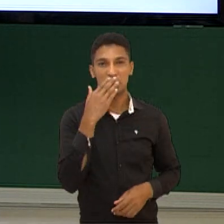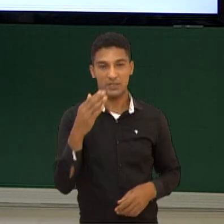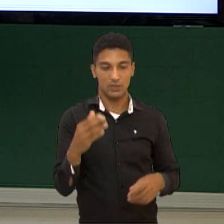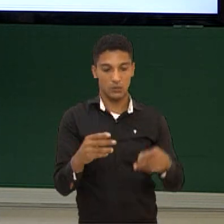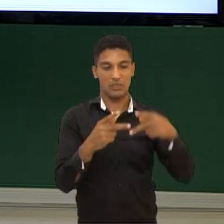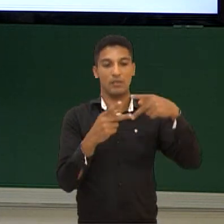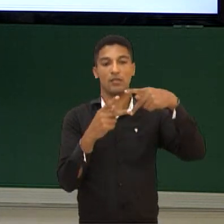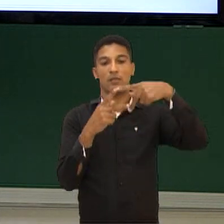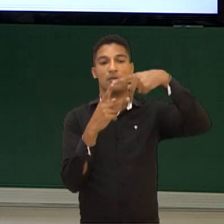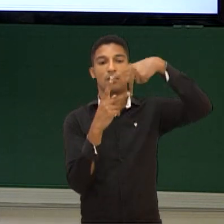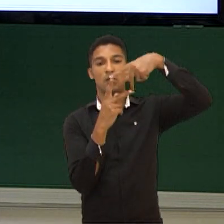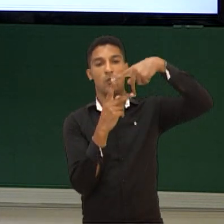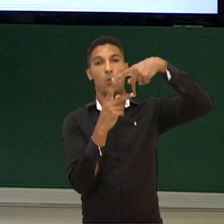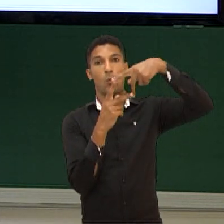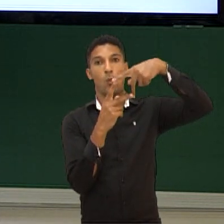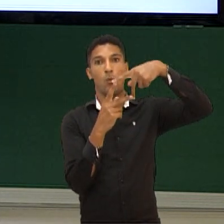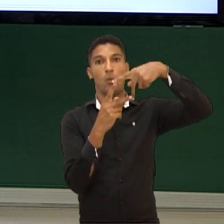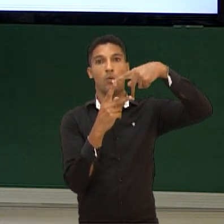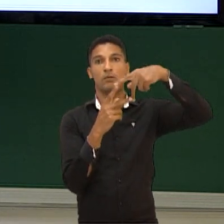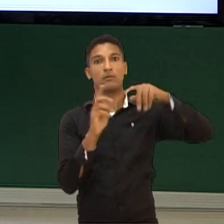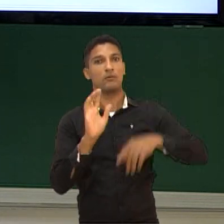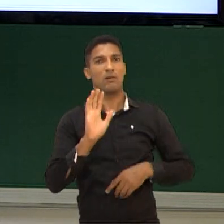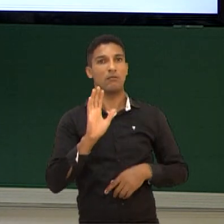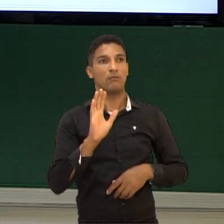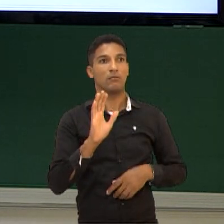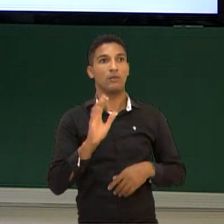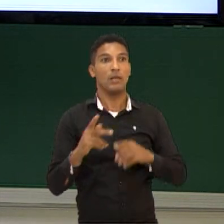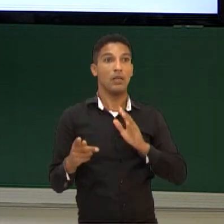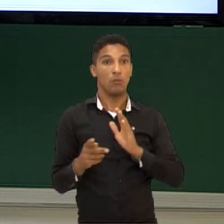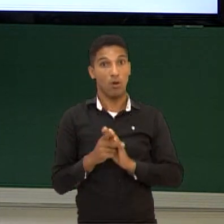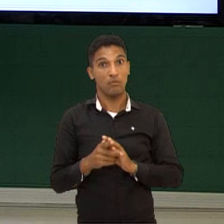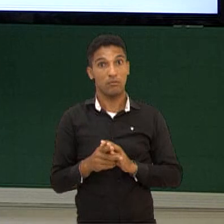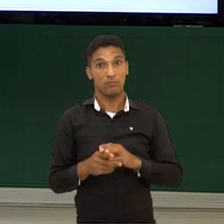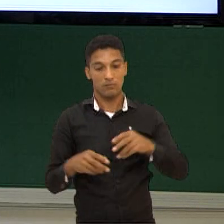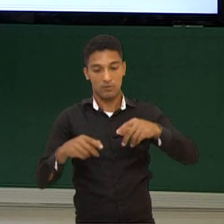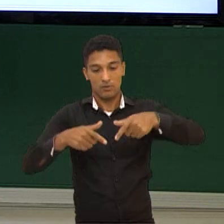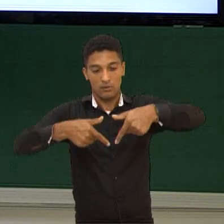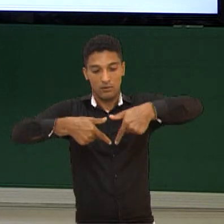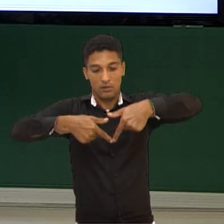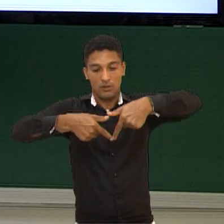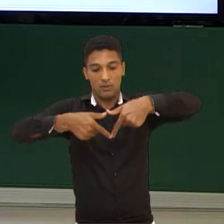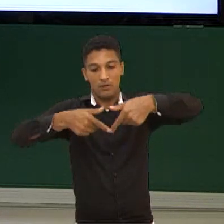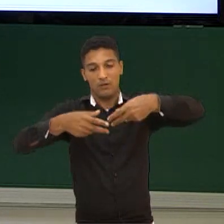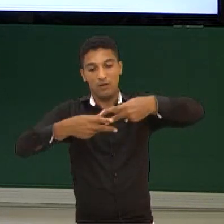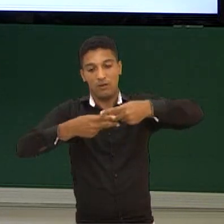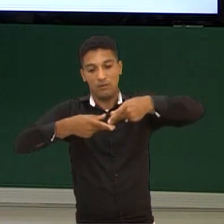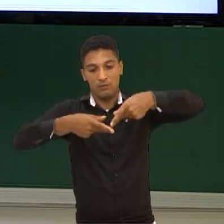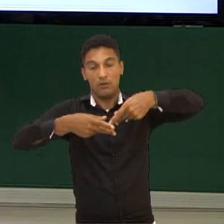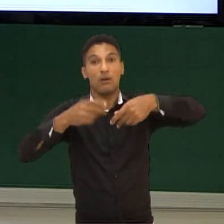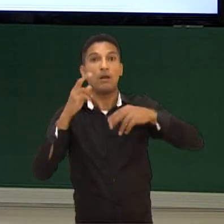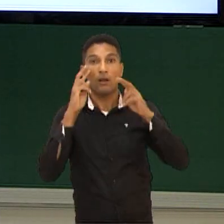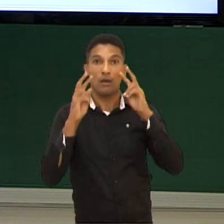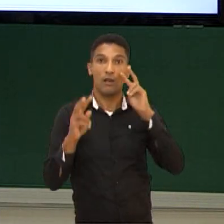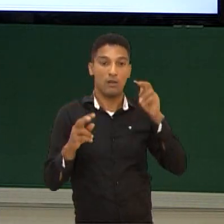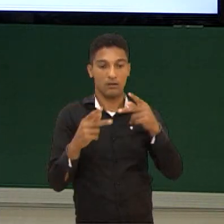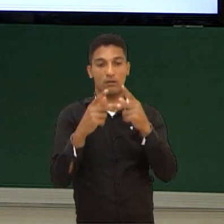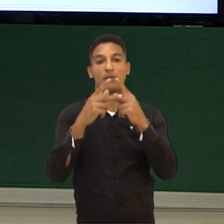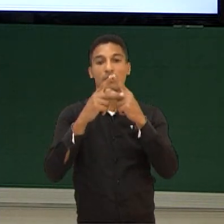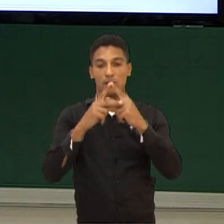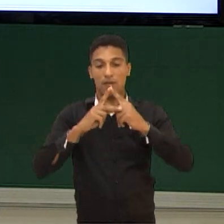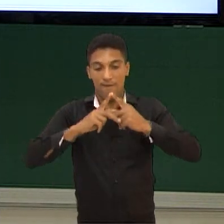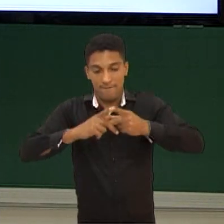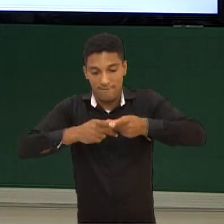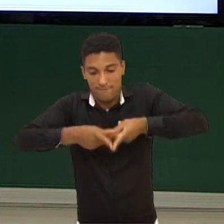quadrado e nem do triângulo. Está medindo o ângulo que está fora deles. E como que a gente pode fazer isso? Então,